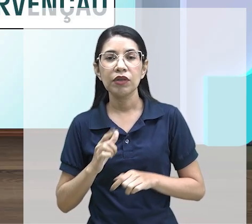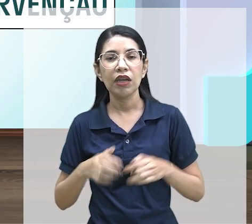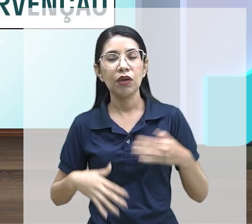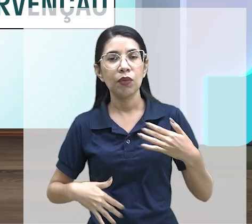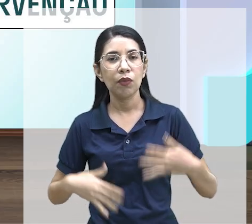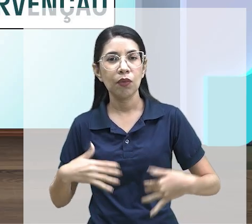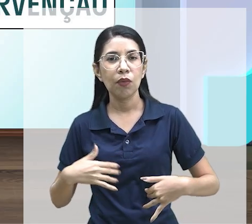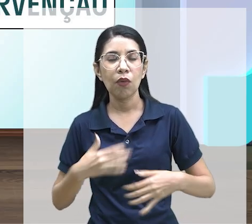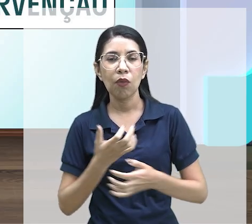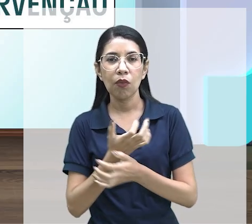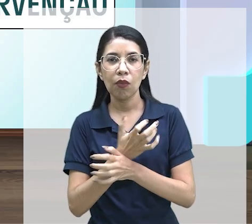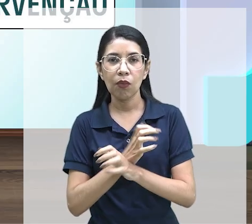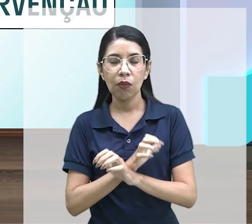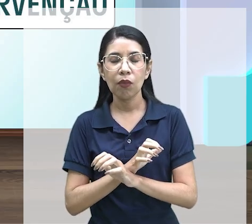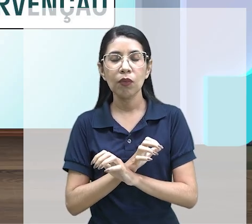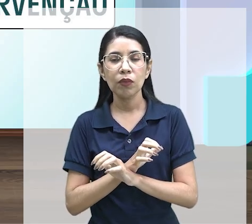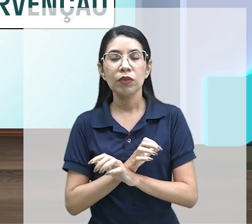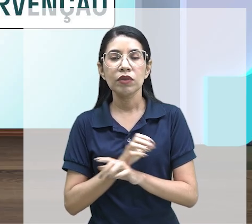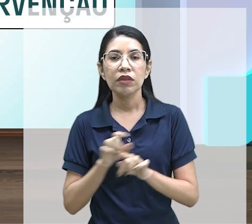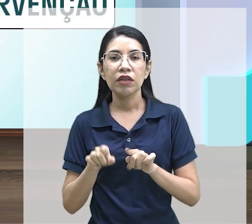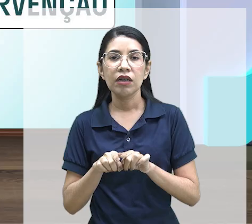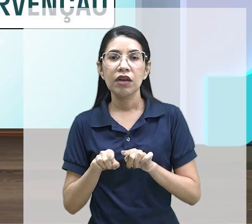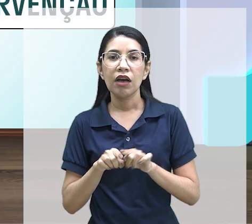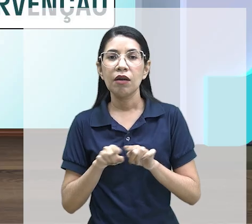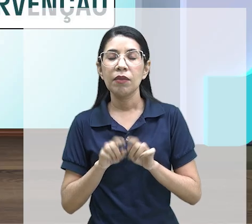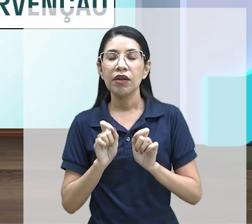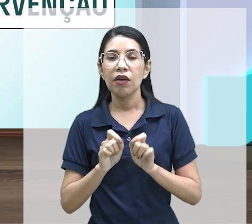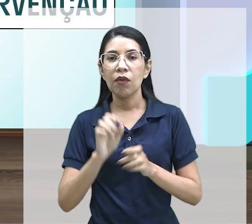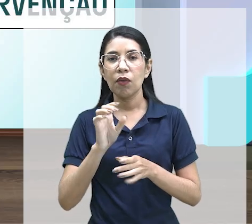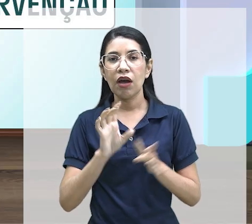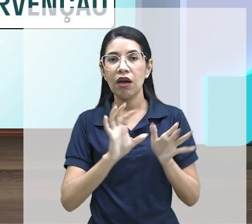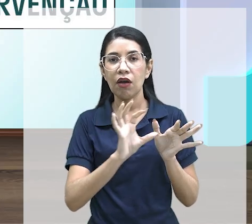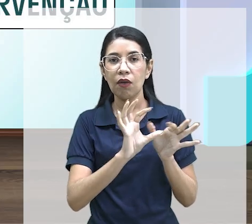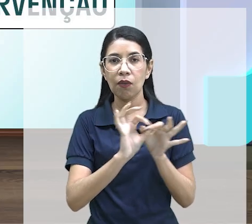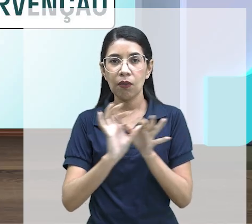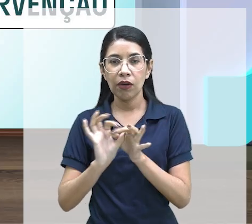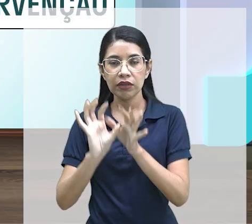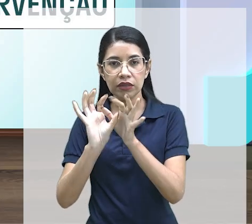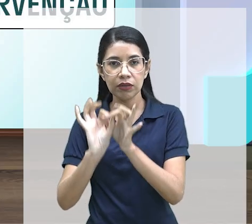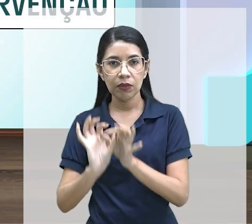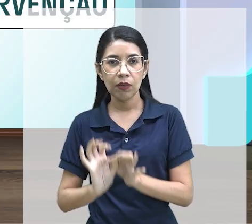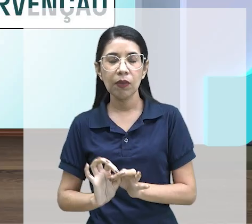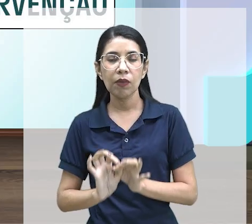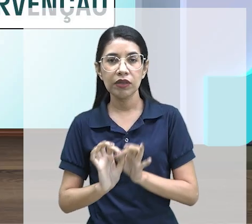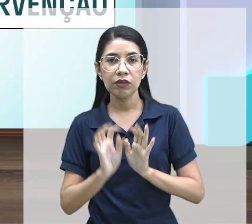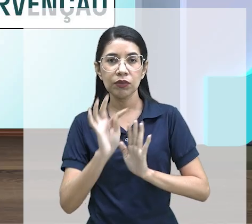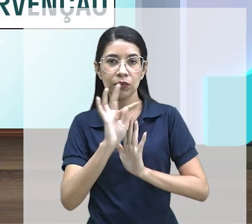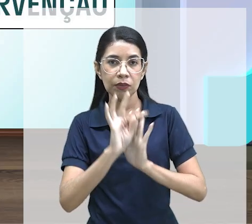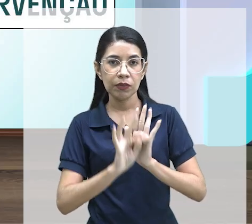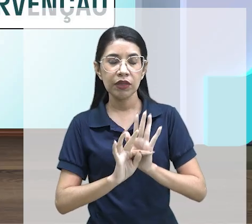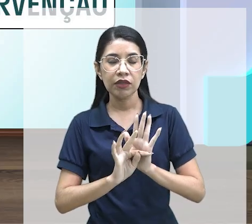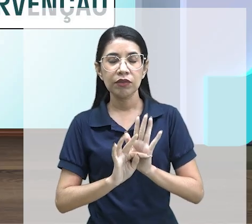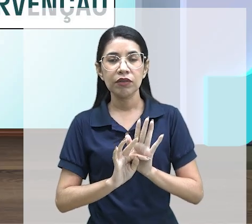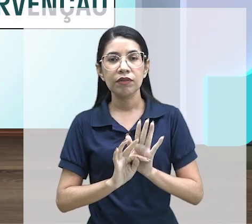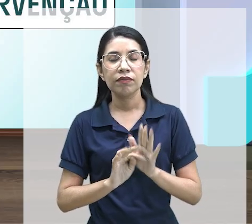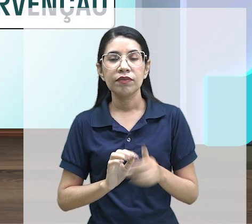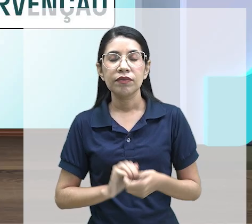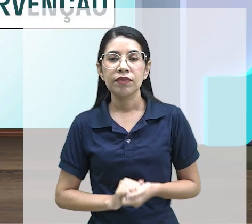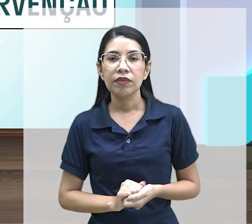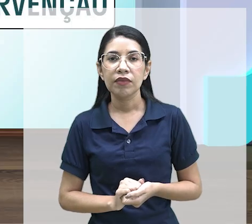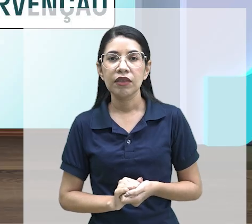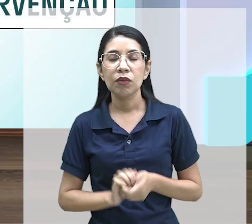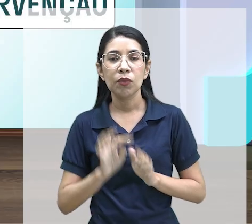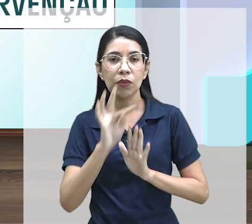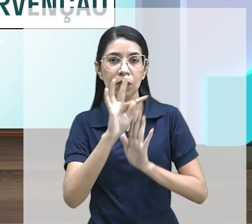esqueleto sendo complementado ali pela coesão e coerência dentro do seu texto, ou seja, dentro de